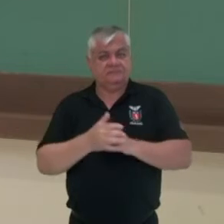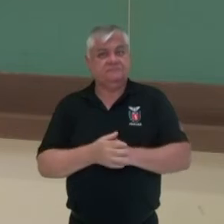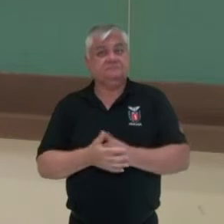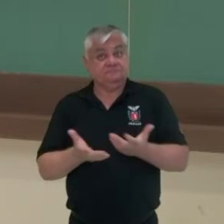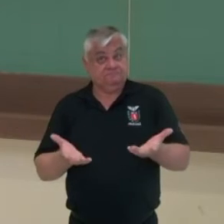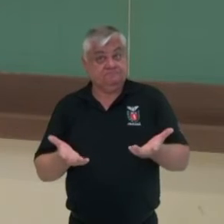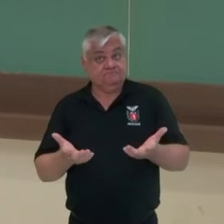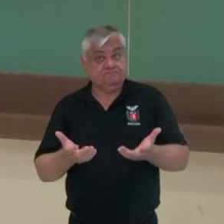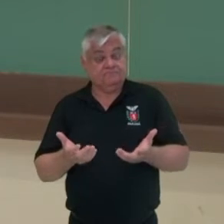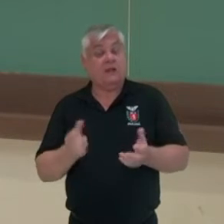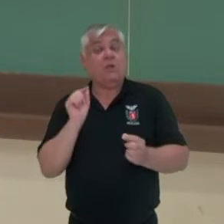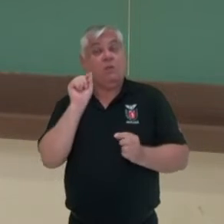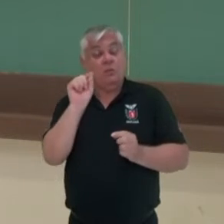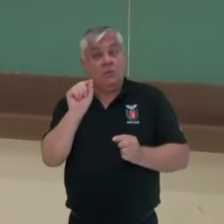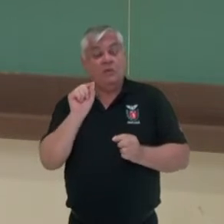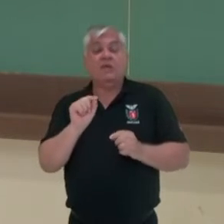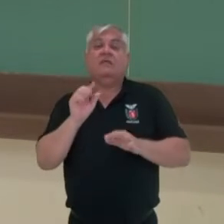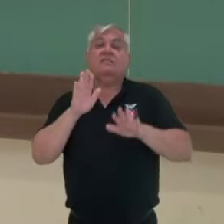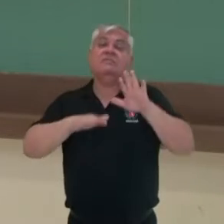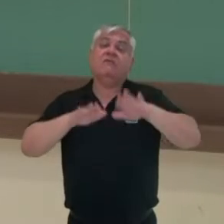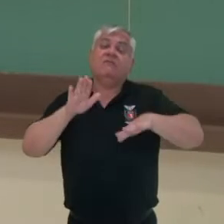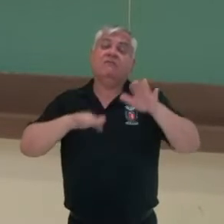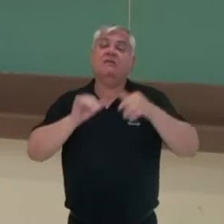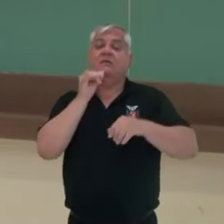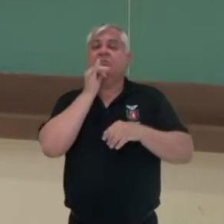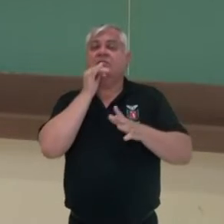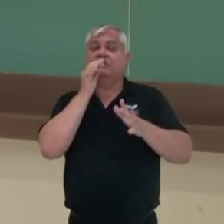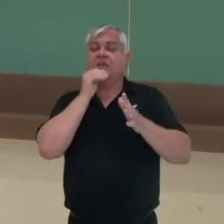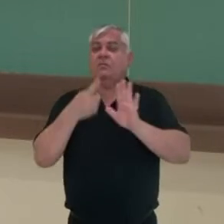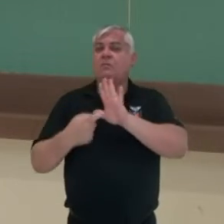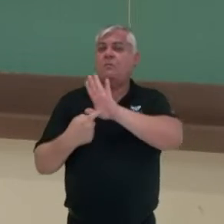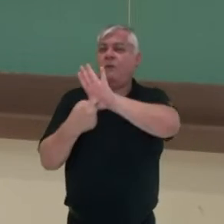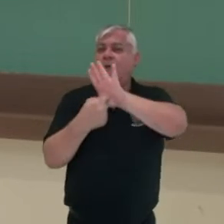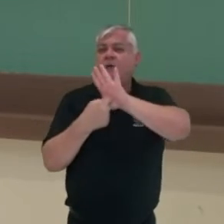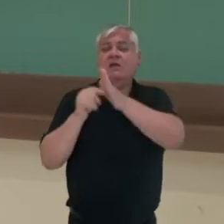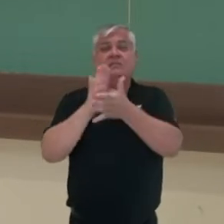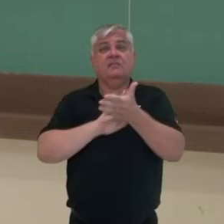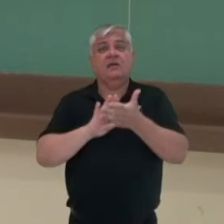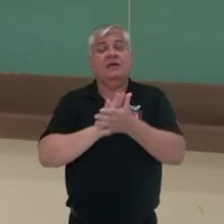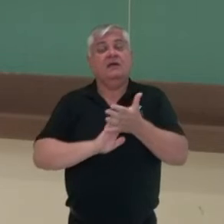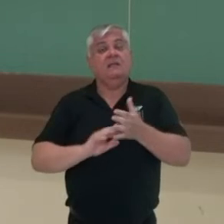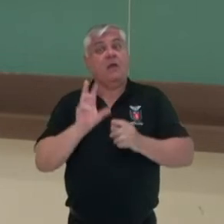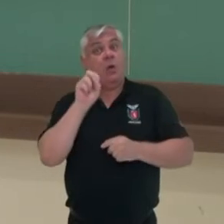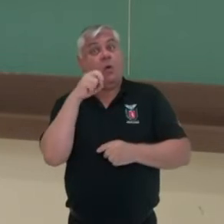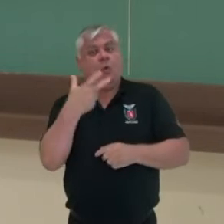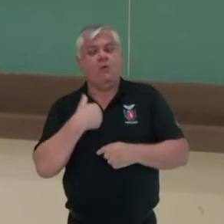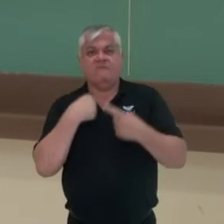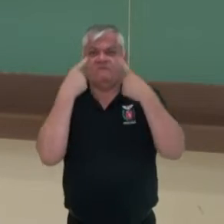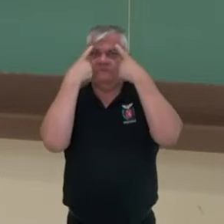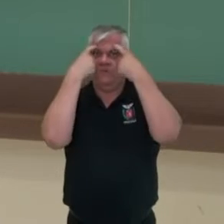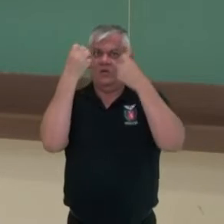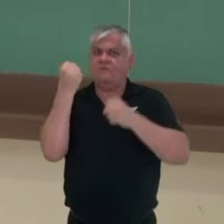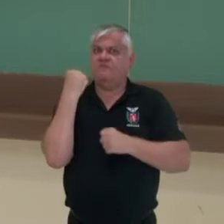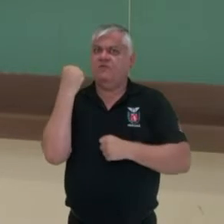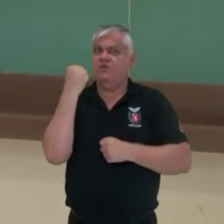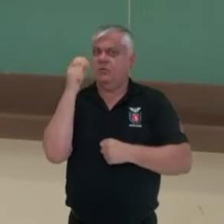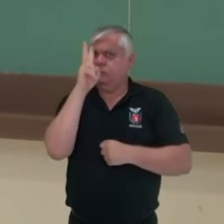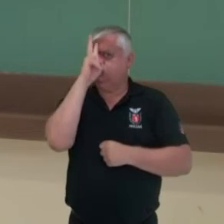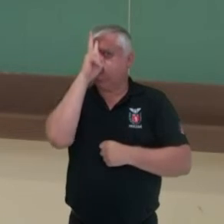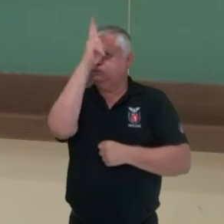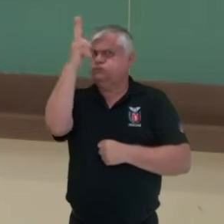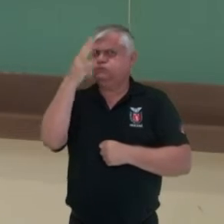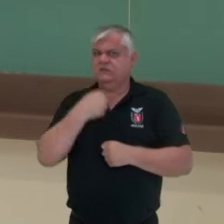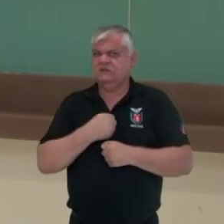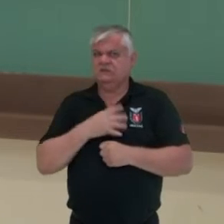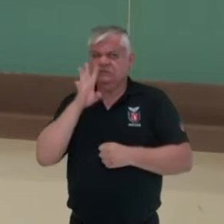E por conta disso, por conta talvez dela não ser divulgada, por conta da violência, lembra que a gente falou lá no comecinho? Por conta da agressividade,